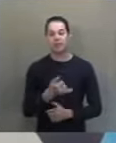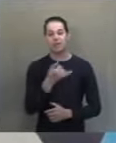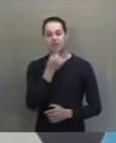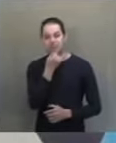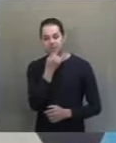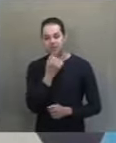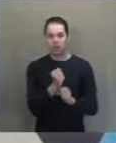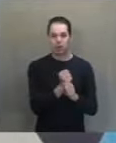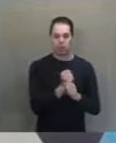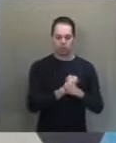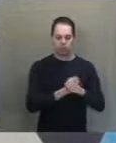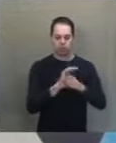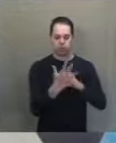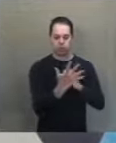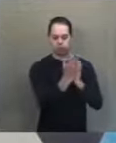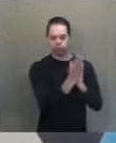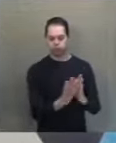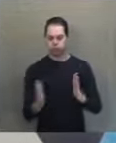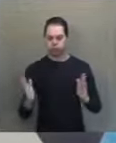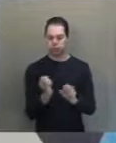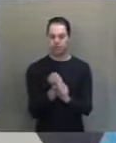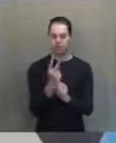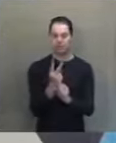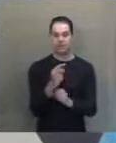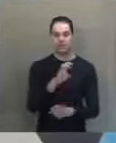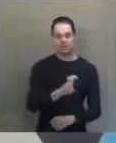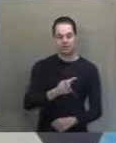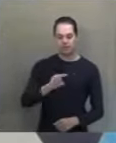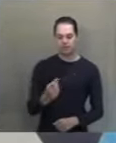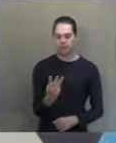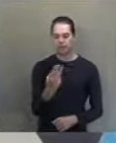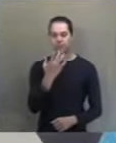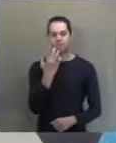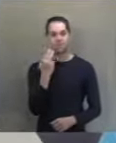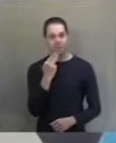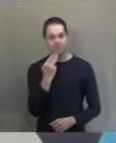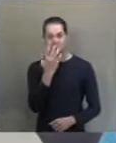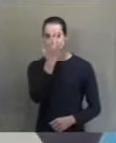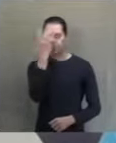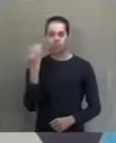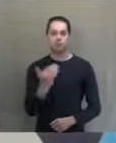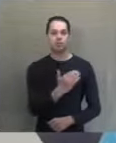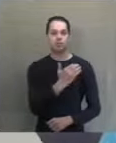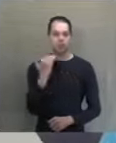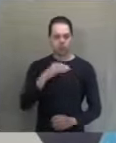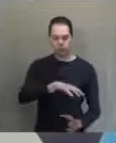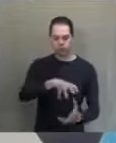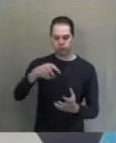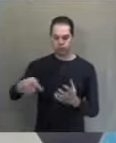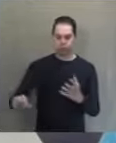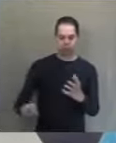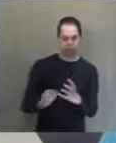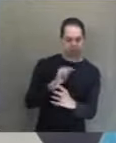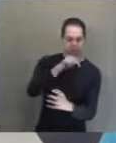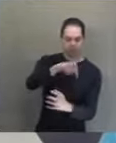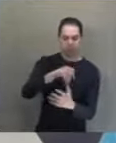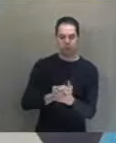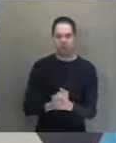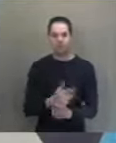de pandemia, mais de 5,3 milhões de pessoas morreram no mundo. Com o avanço